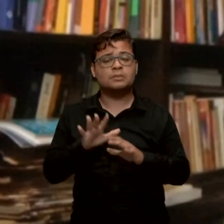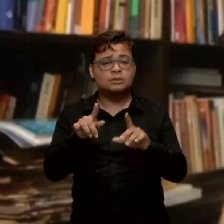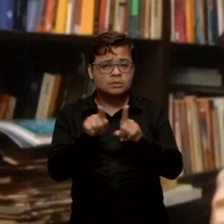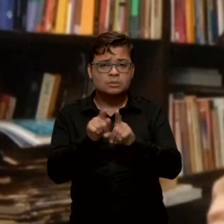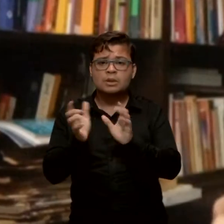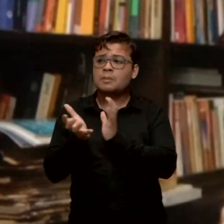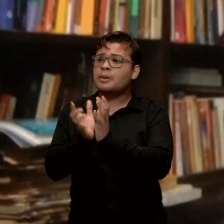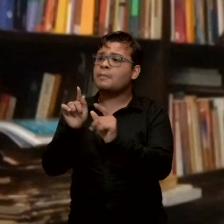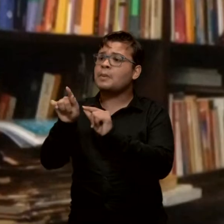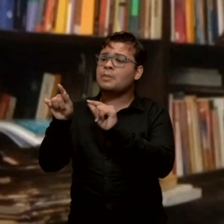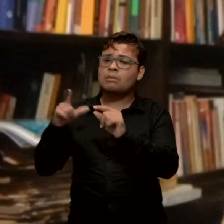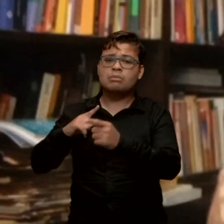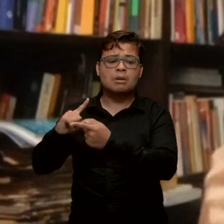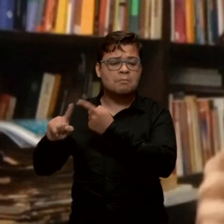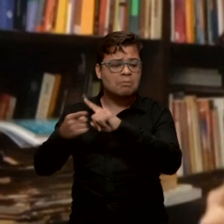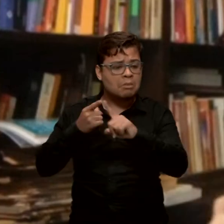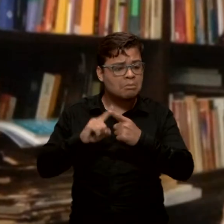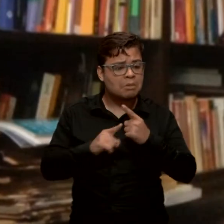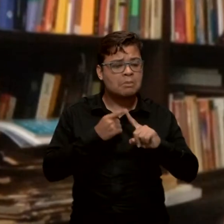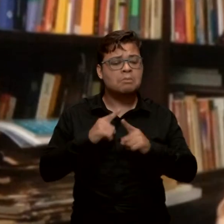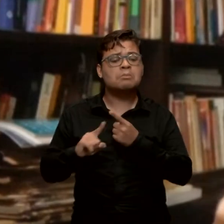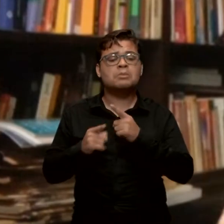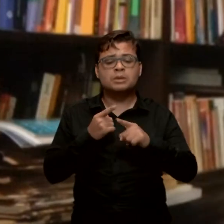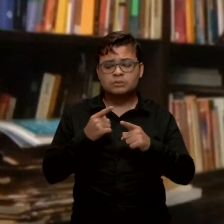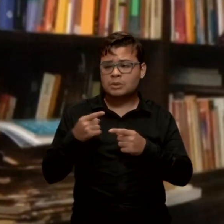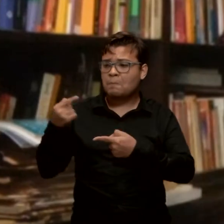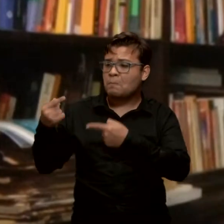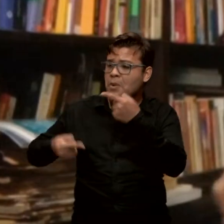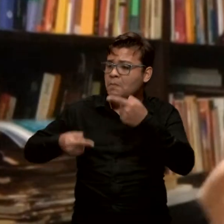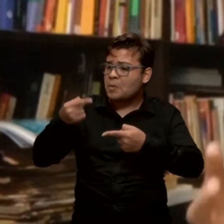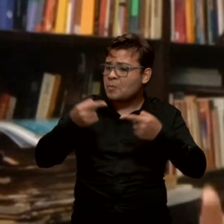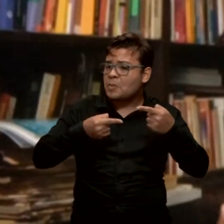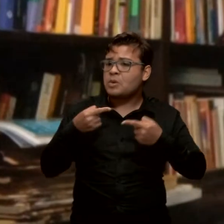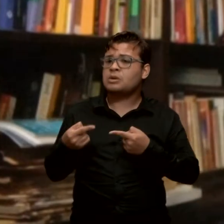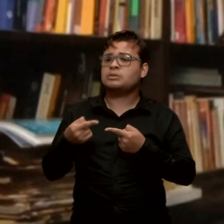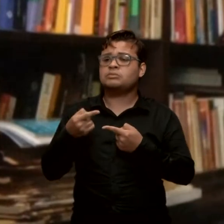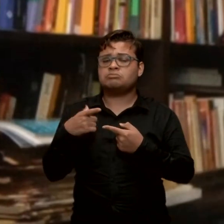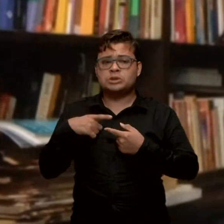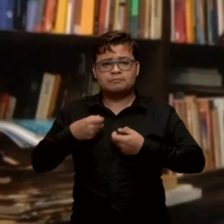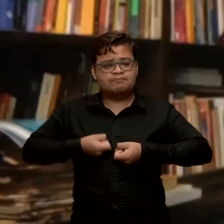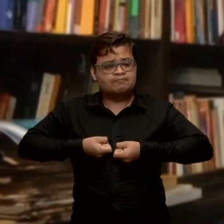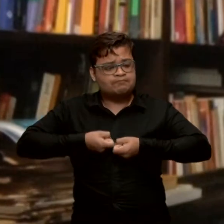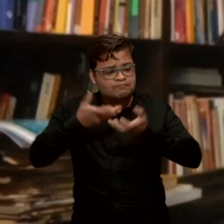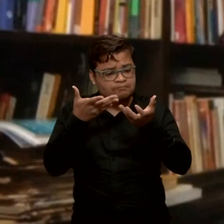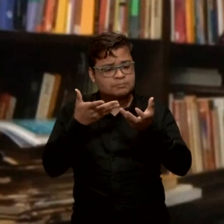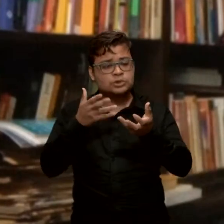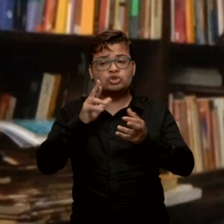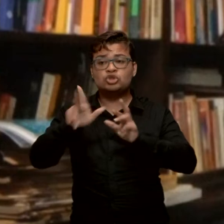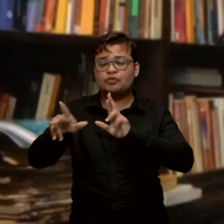aí articulando, estabelecendo diálogos, né, com outras linguagens, né, assim,